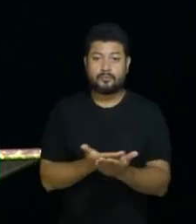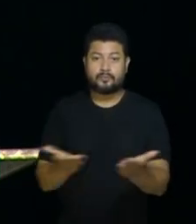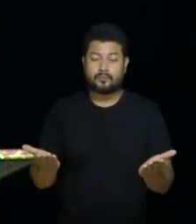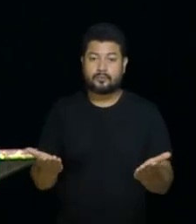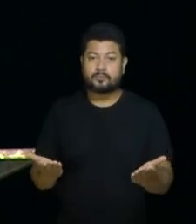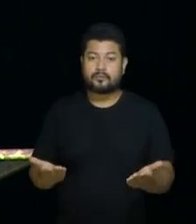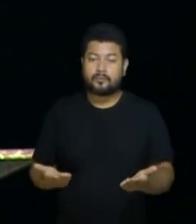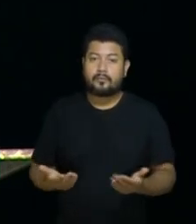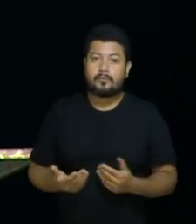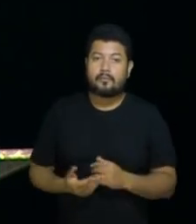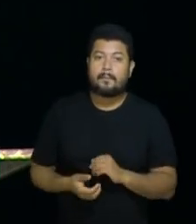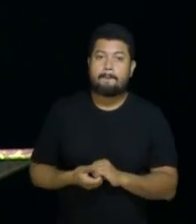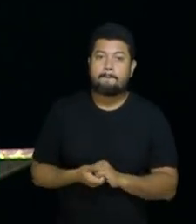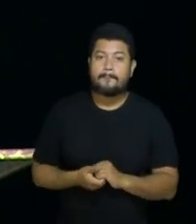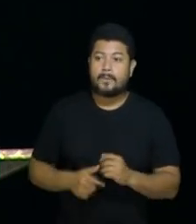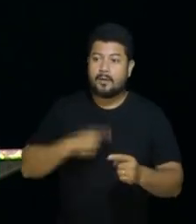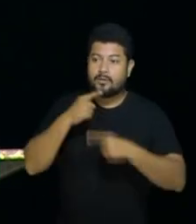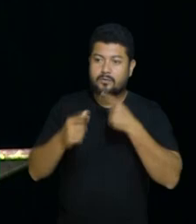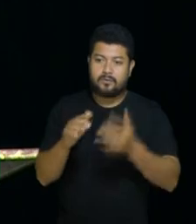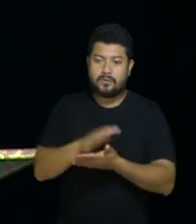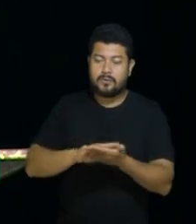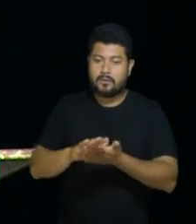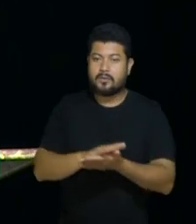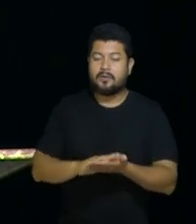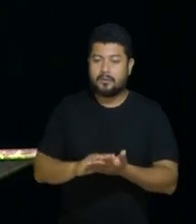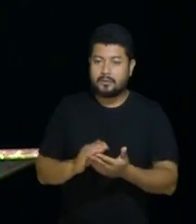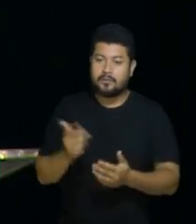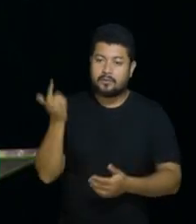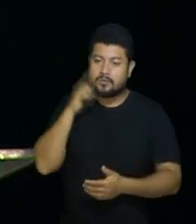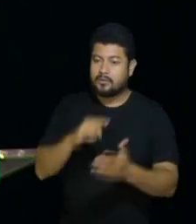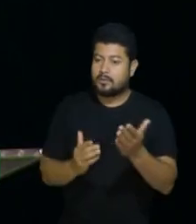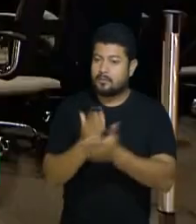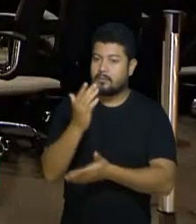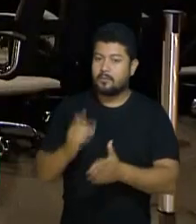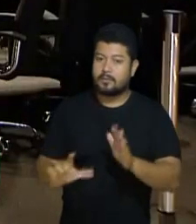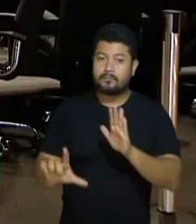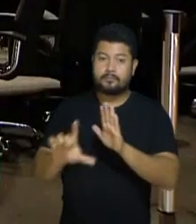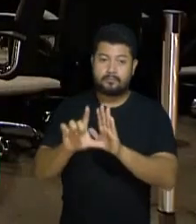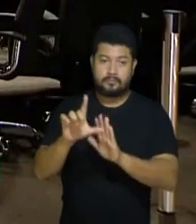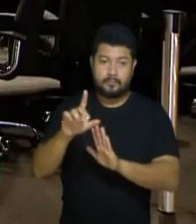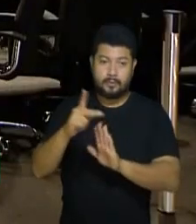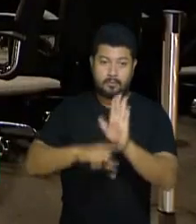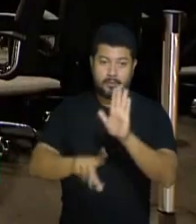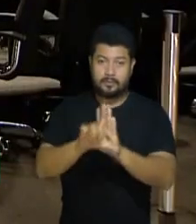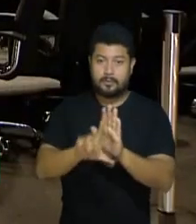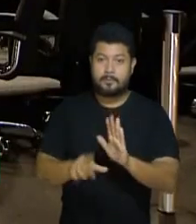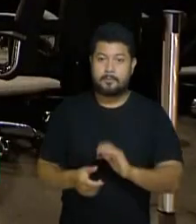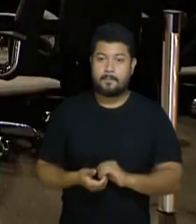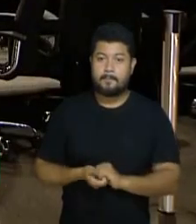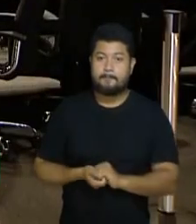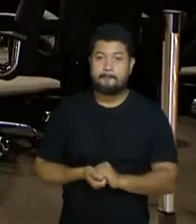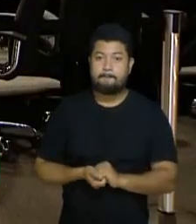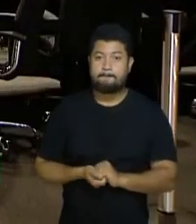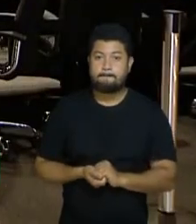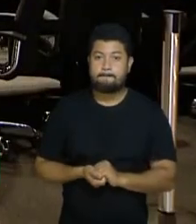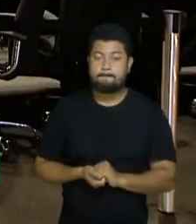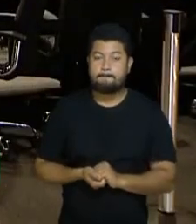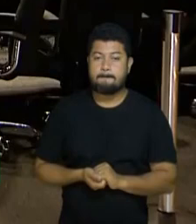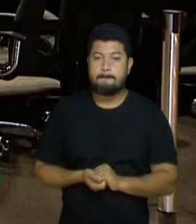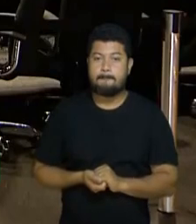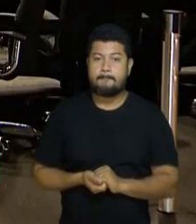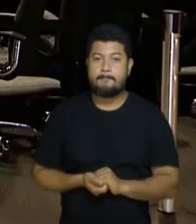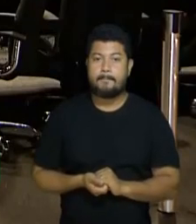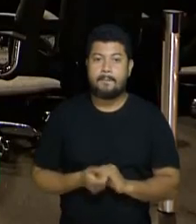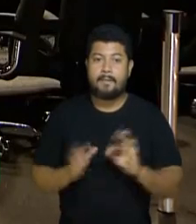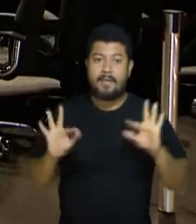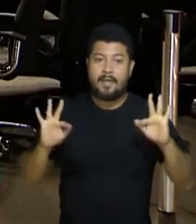dúvida que nós vamos aprovar esse projeto para ajudar Santa Catarina. Valeu, obrigado. Fim do